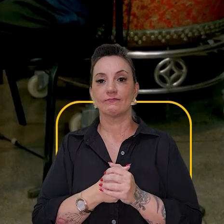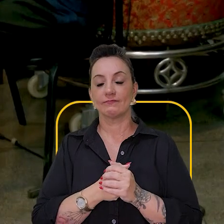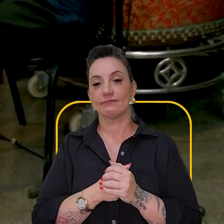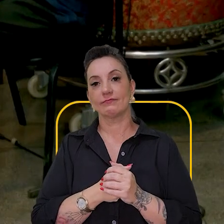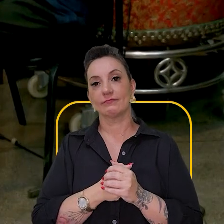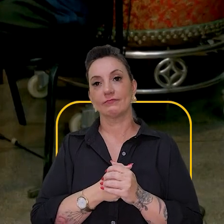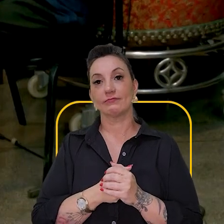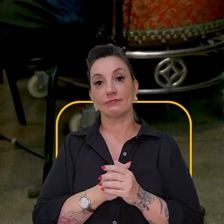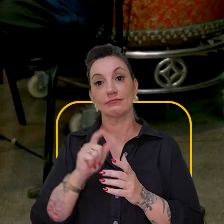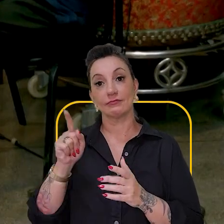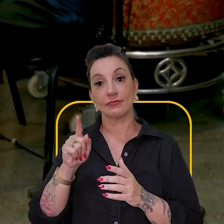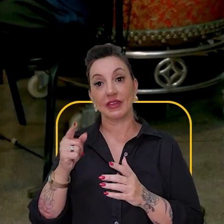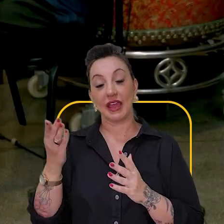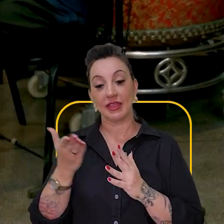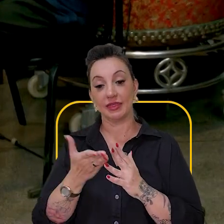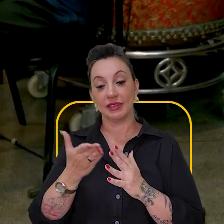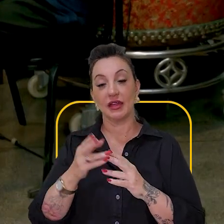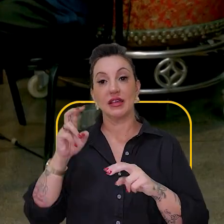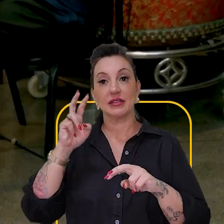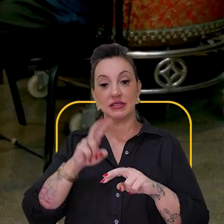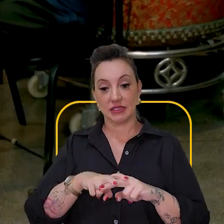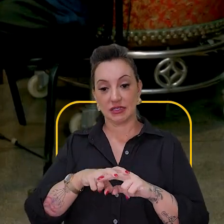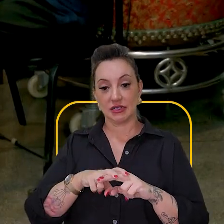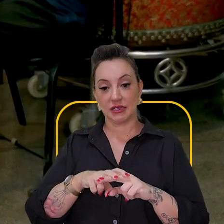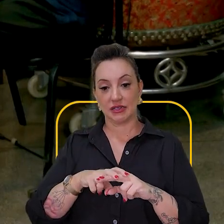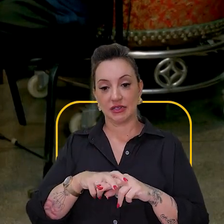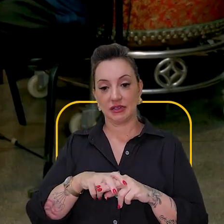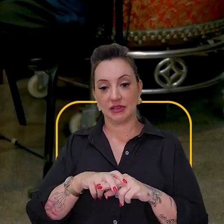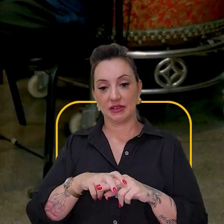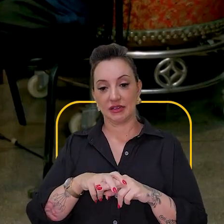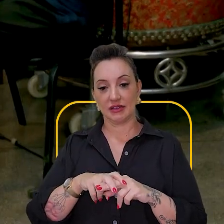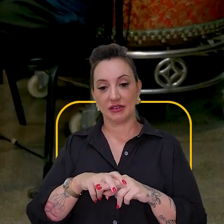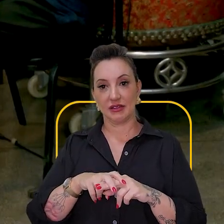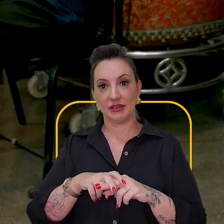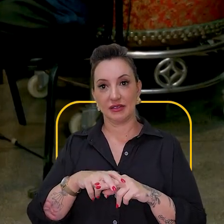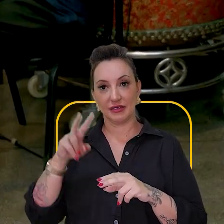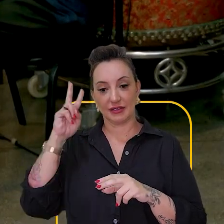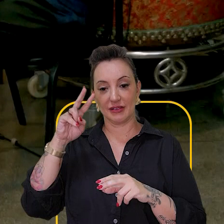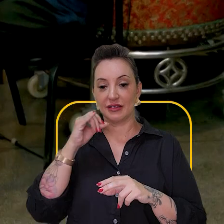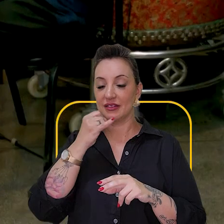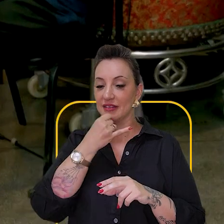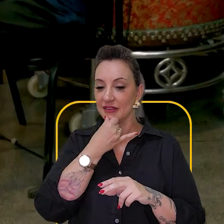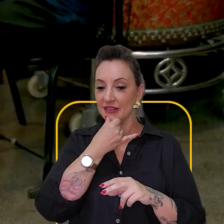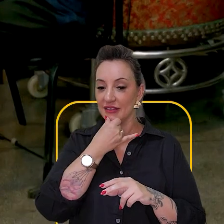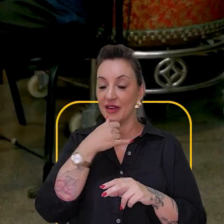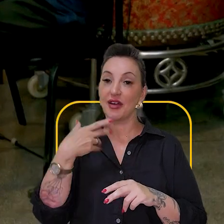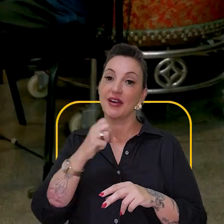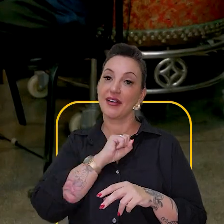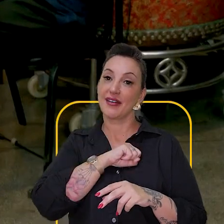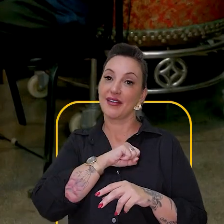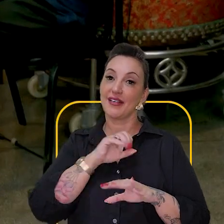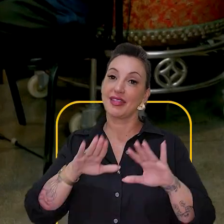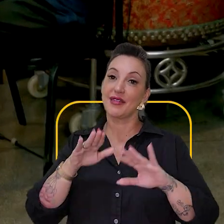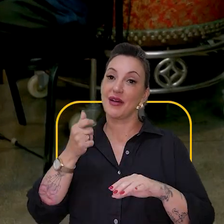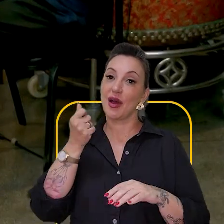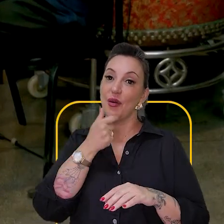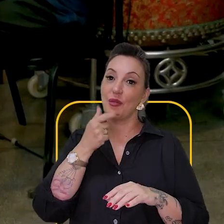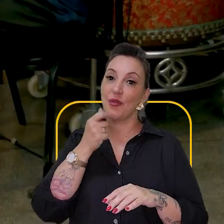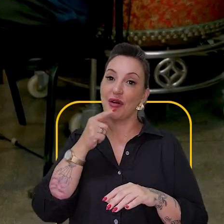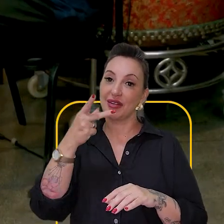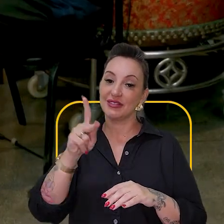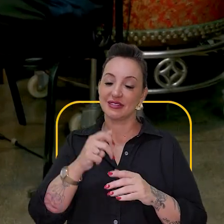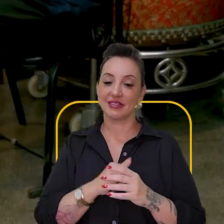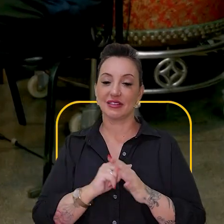pá pá E aí deu o intervalo ele sentou aí é que vem a a a a história triste ou gozada ou depende do seu senso de